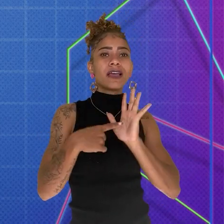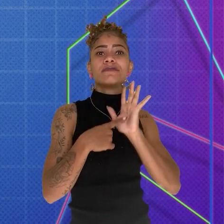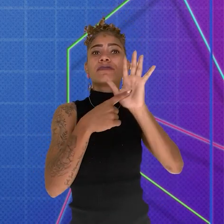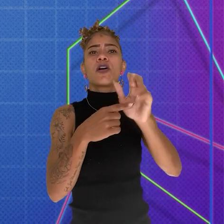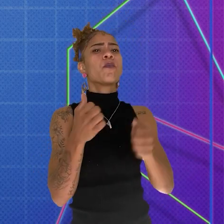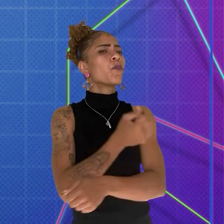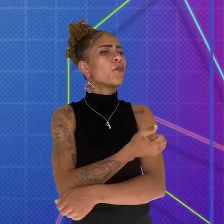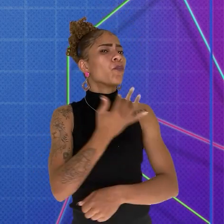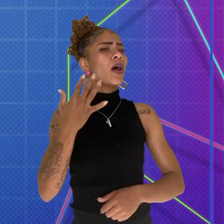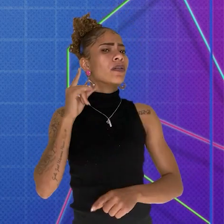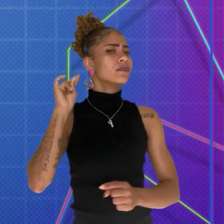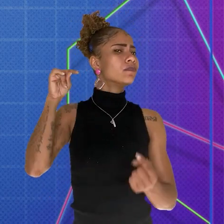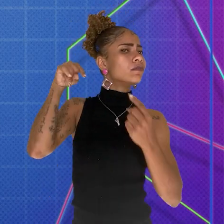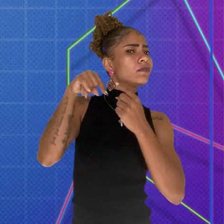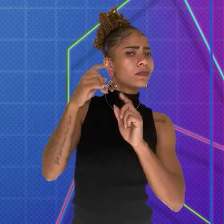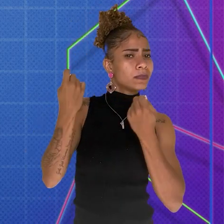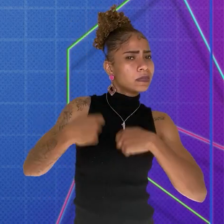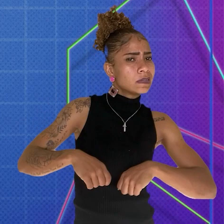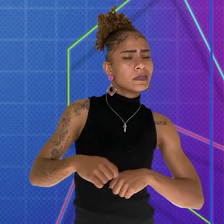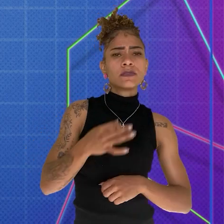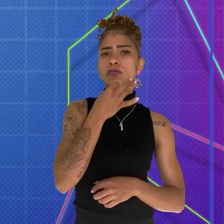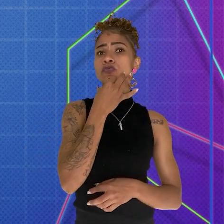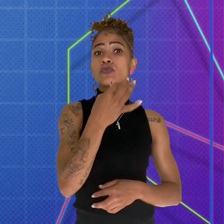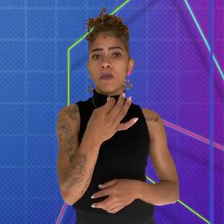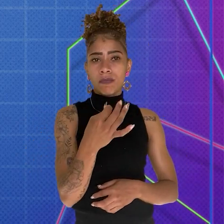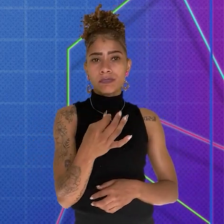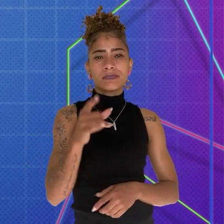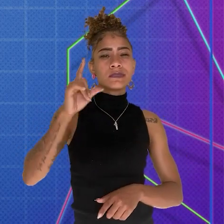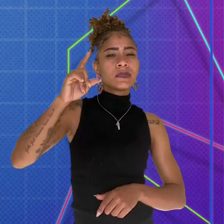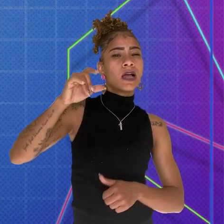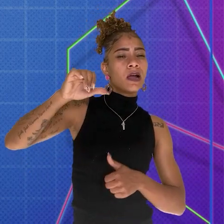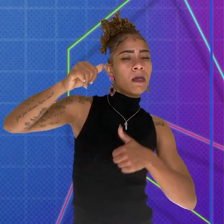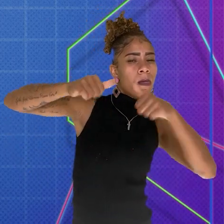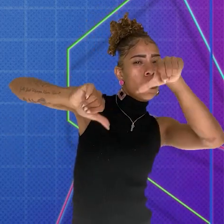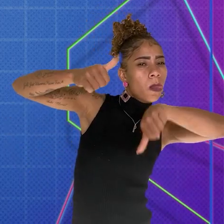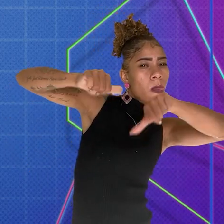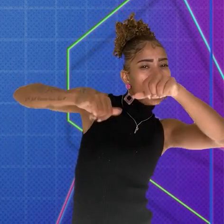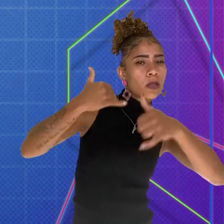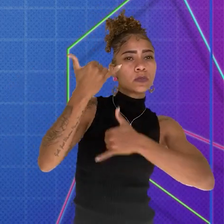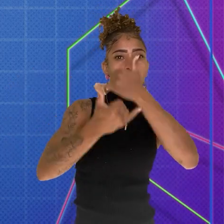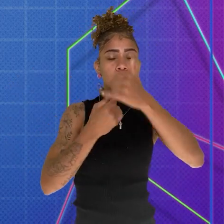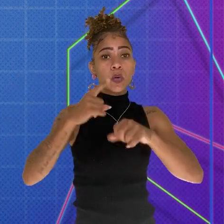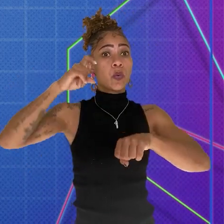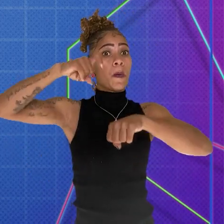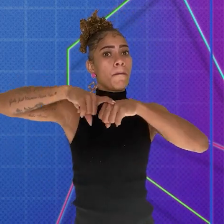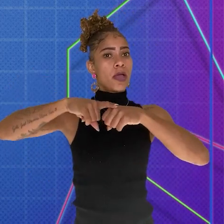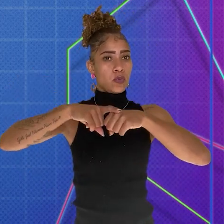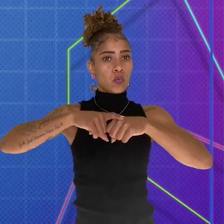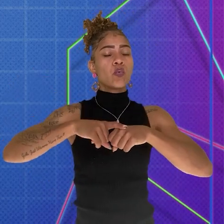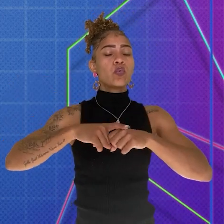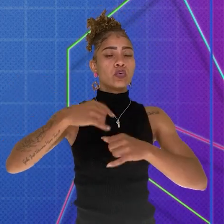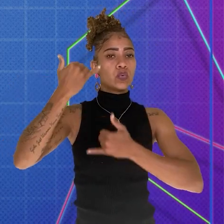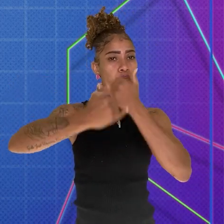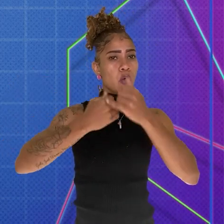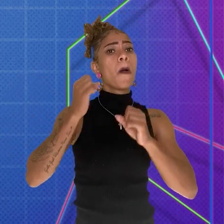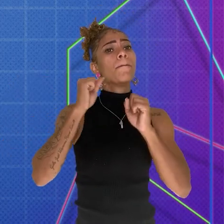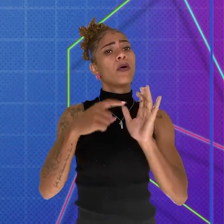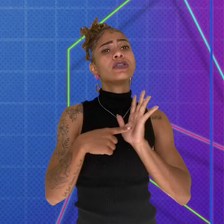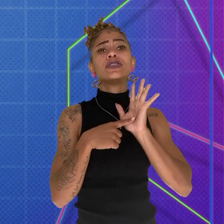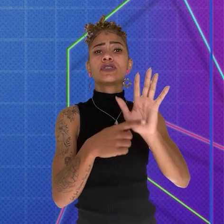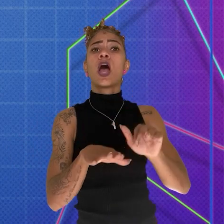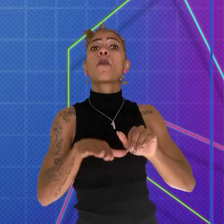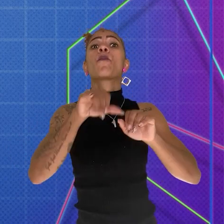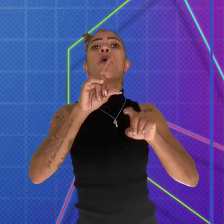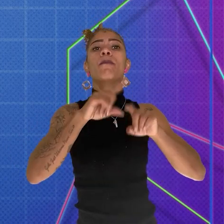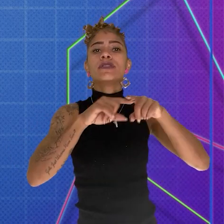é identificar quais objetos precisam de sons específicos. Analisar as ações que os jogadores farão durante o jogo pode ajudar a determinar